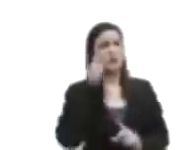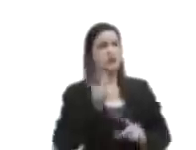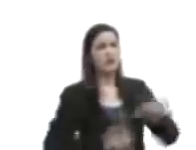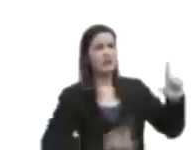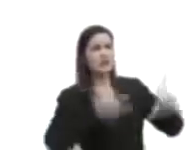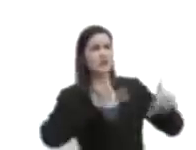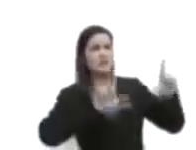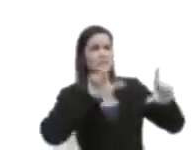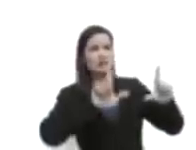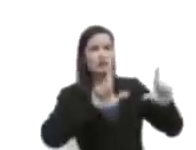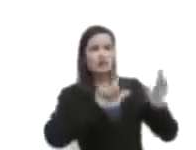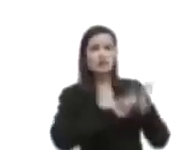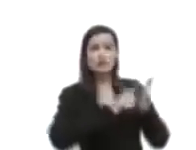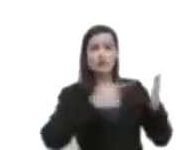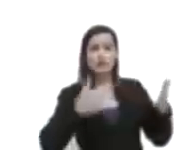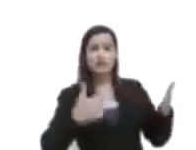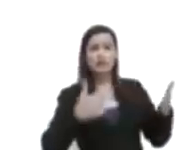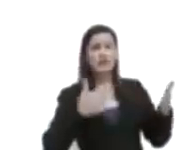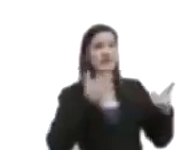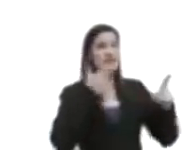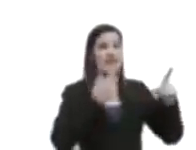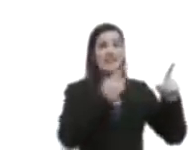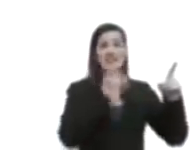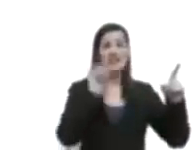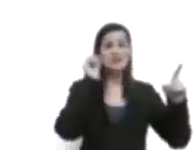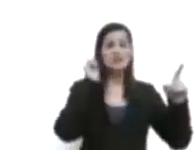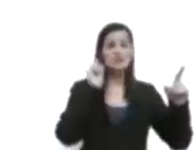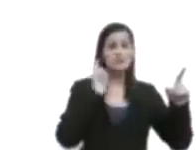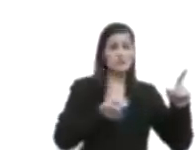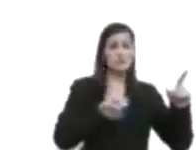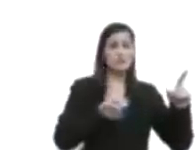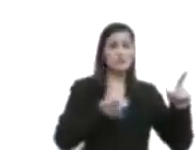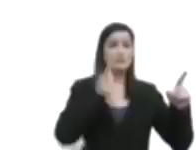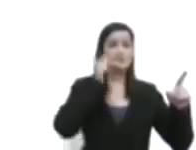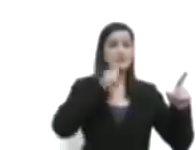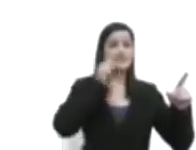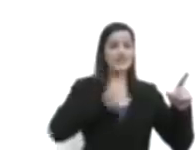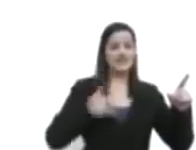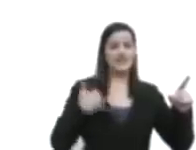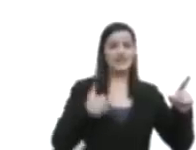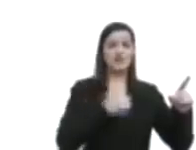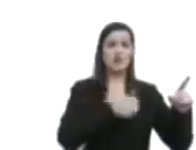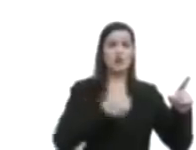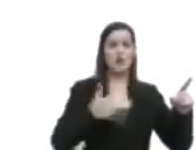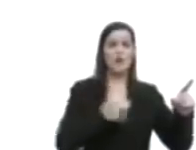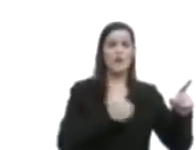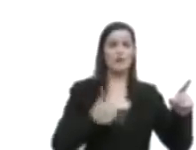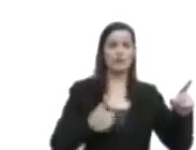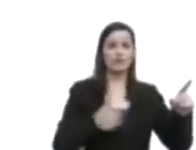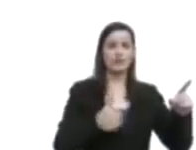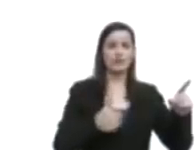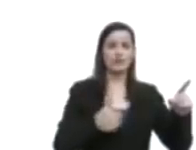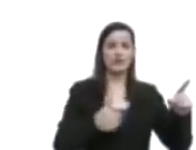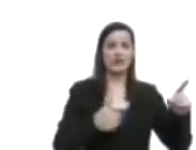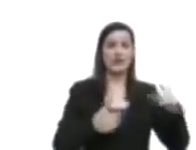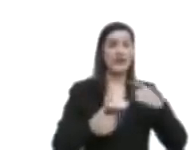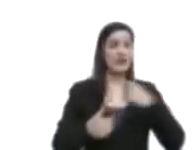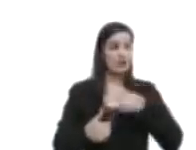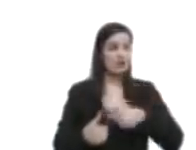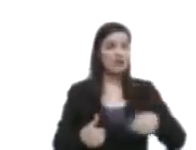de 10 mil menininhas de 11 anos pegas no tráfico de prostituição